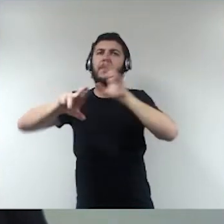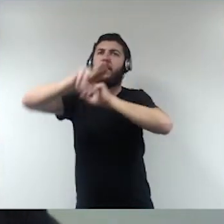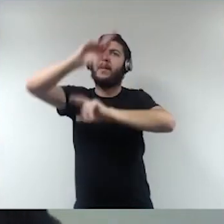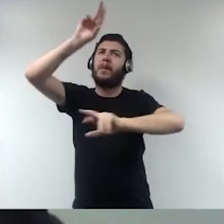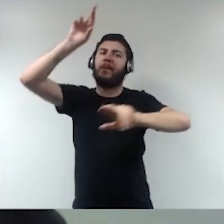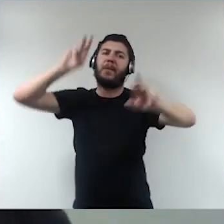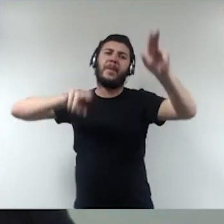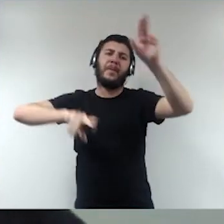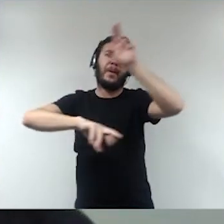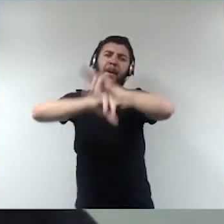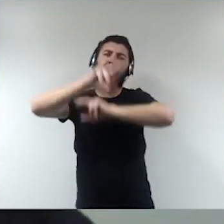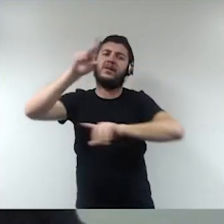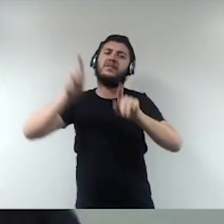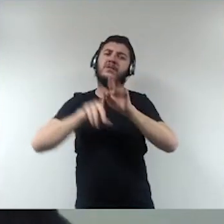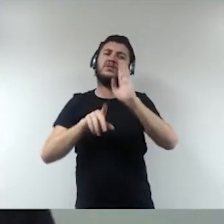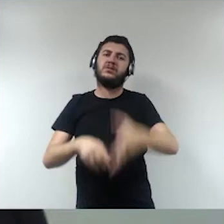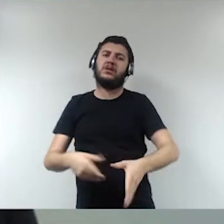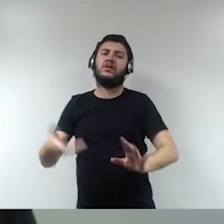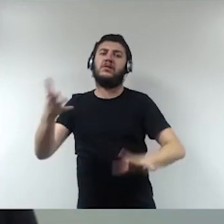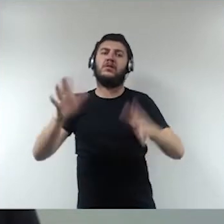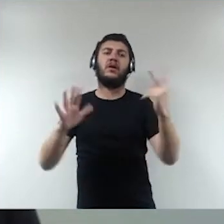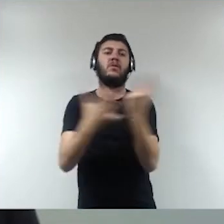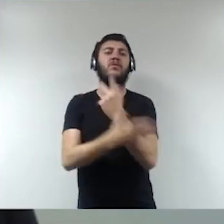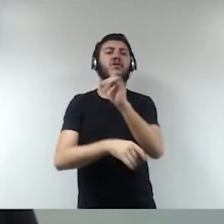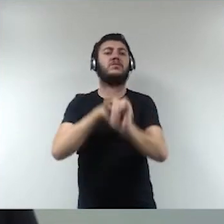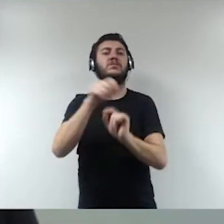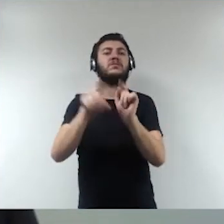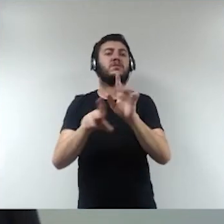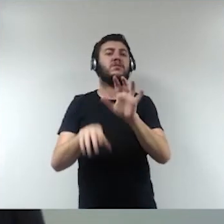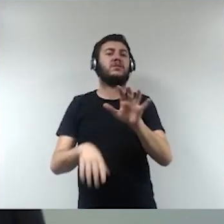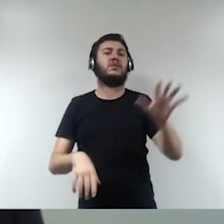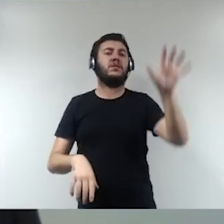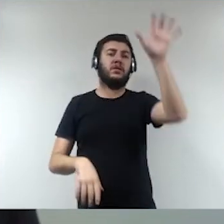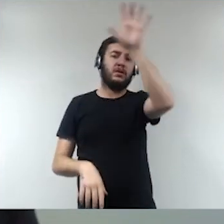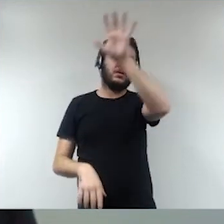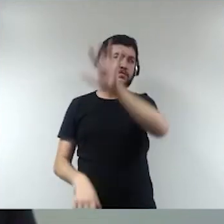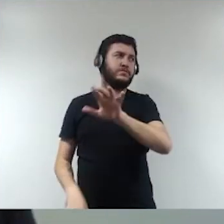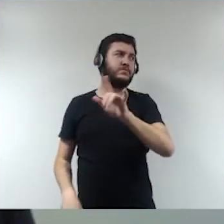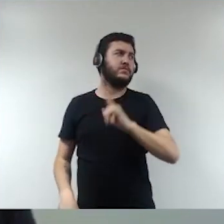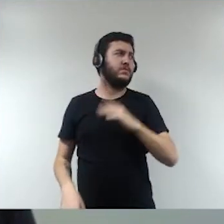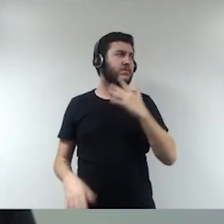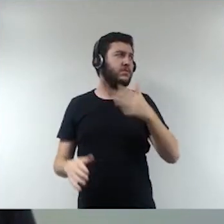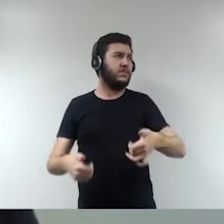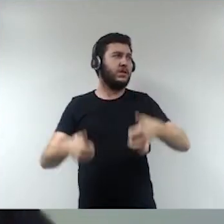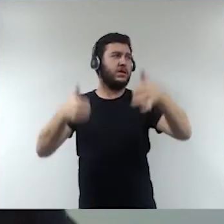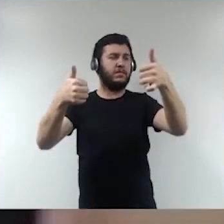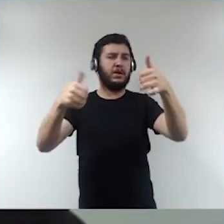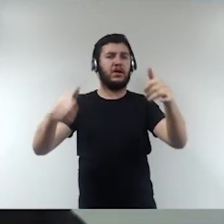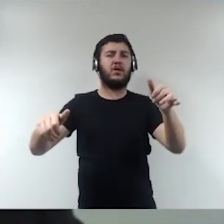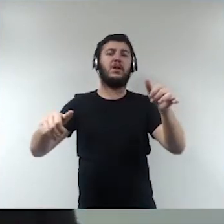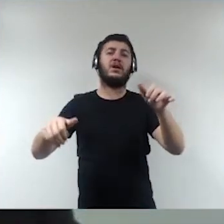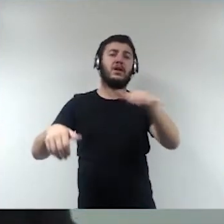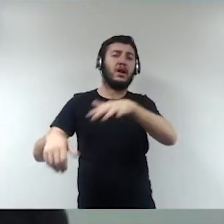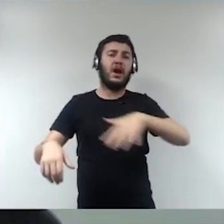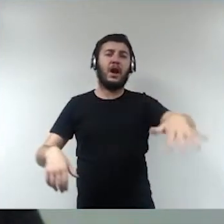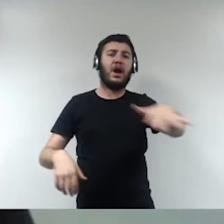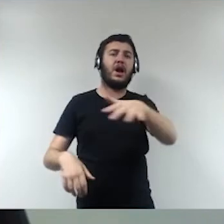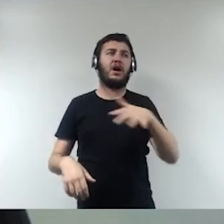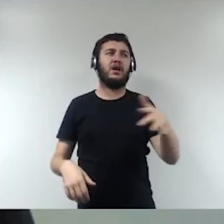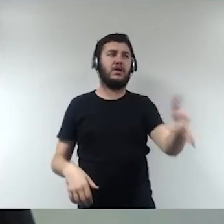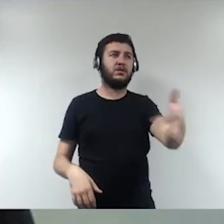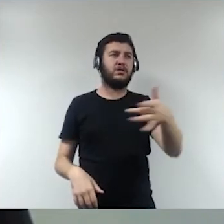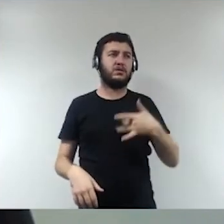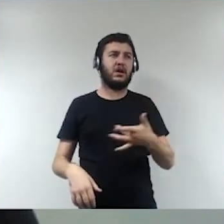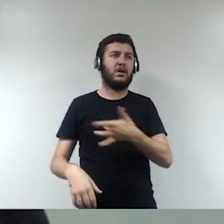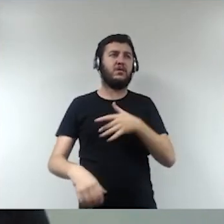que estados já têm uma realidade um pouco melhor do ponto de vista sanitário, onde os escritórios já